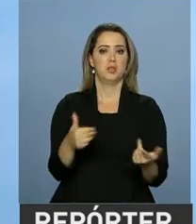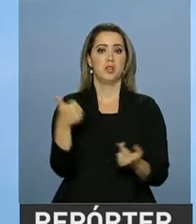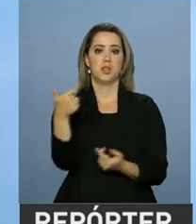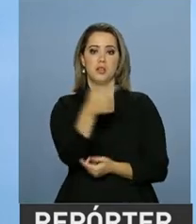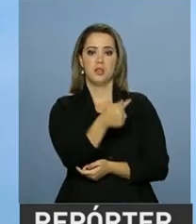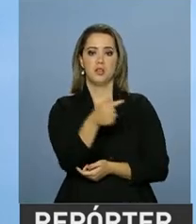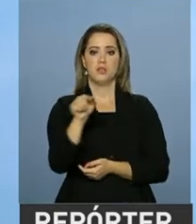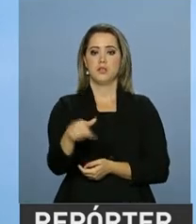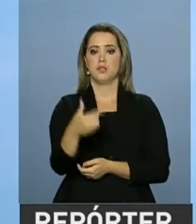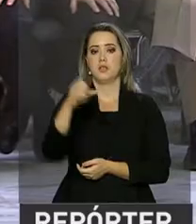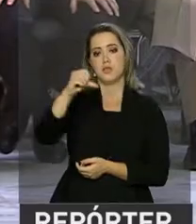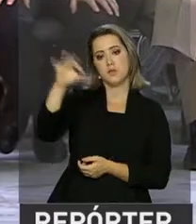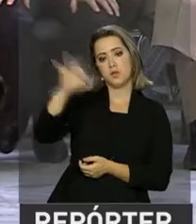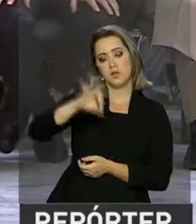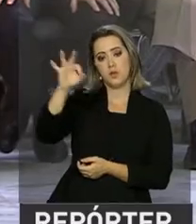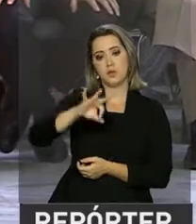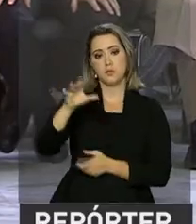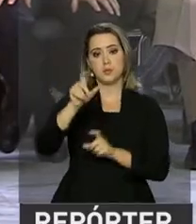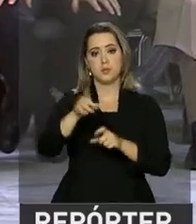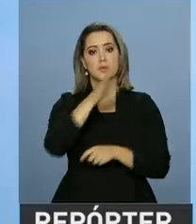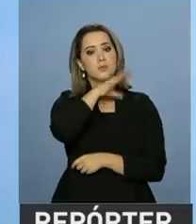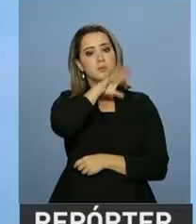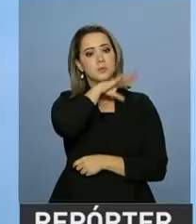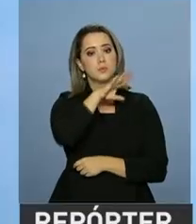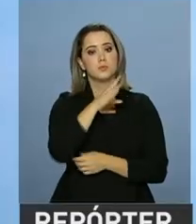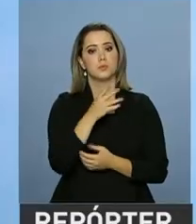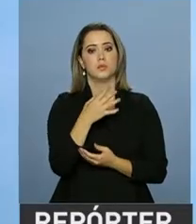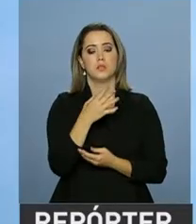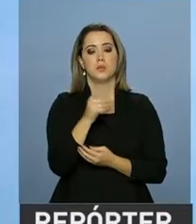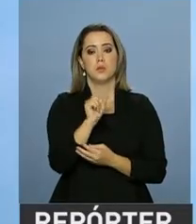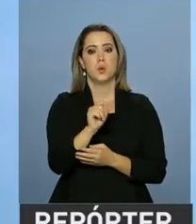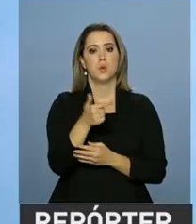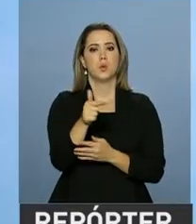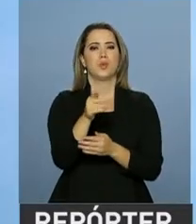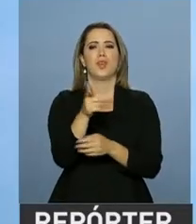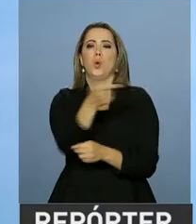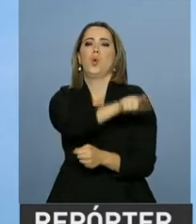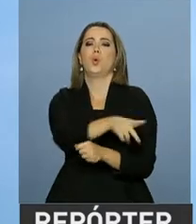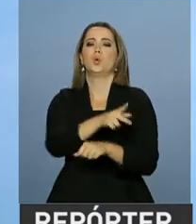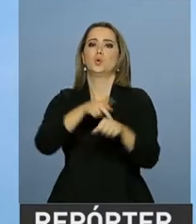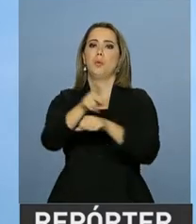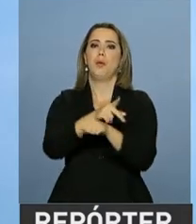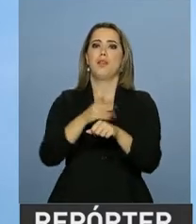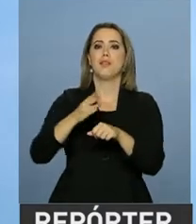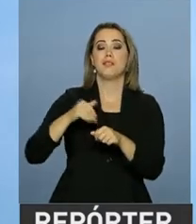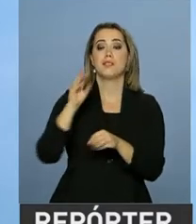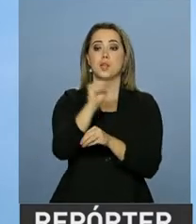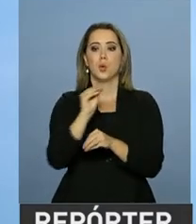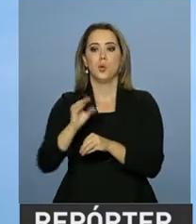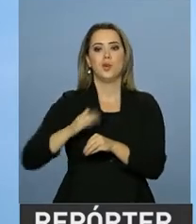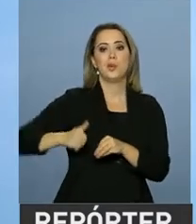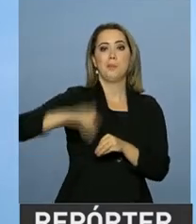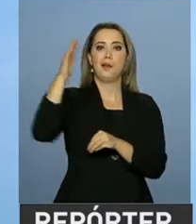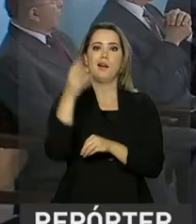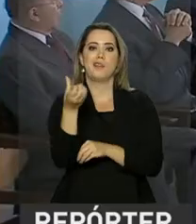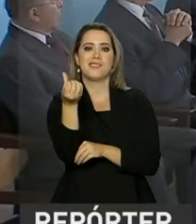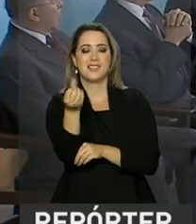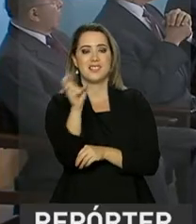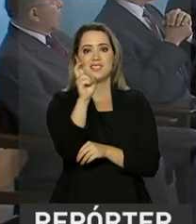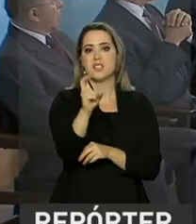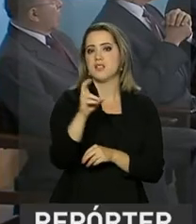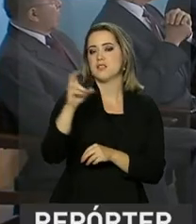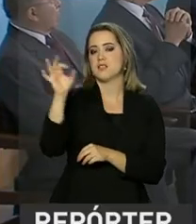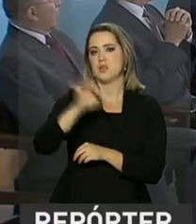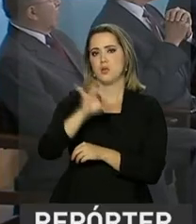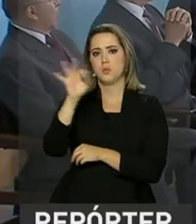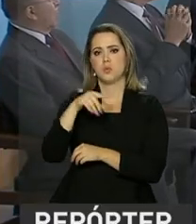17,9 para a pecuária nenhum país do mundo preserva 65 61 por cento